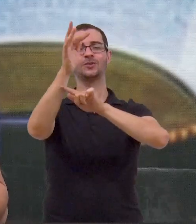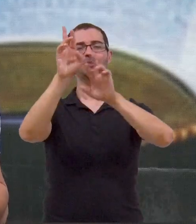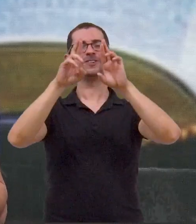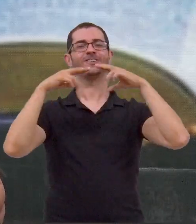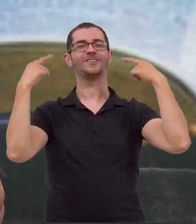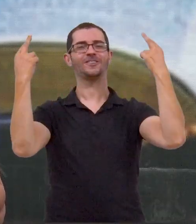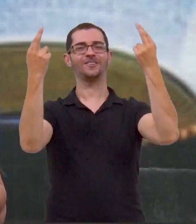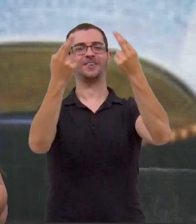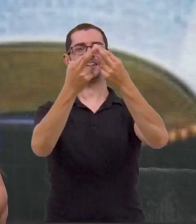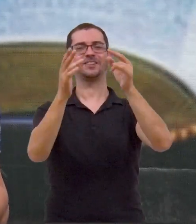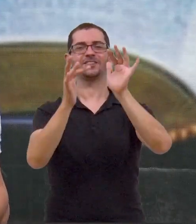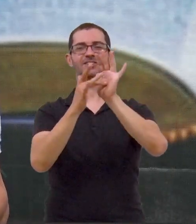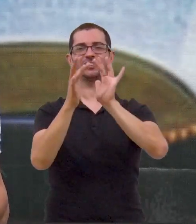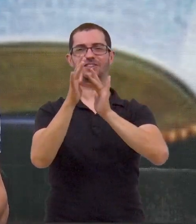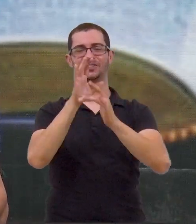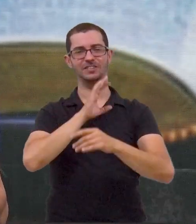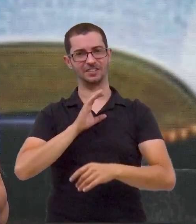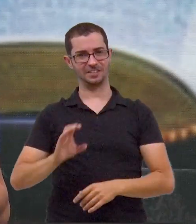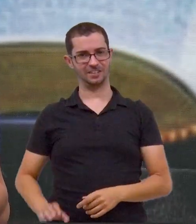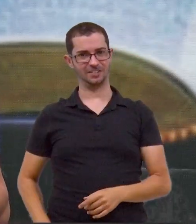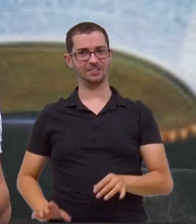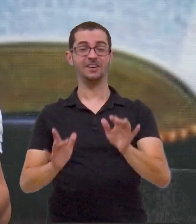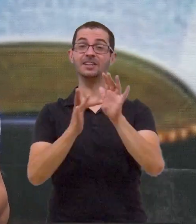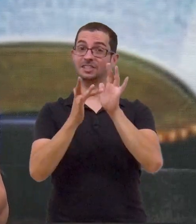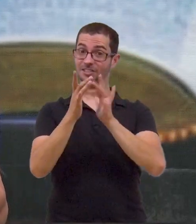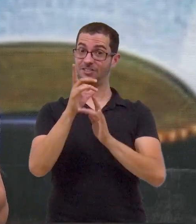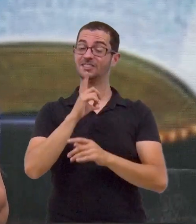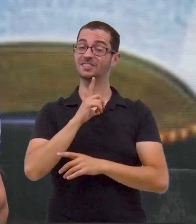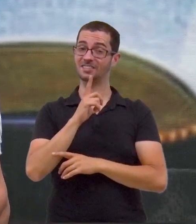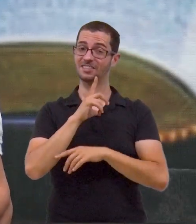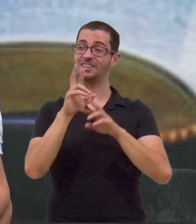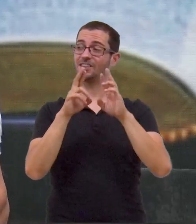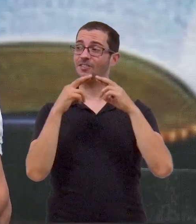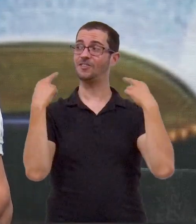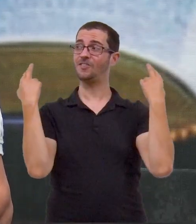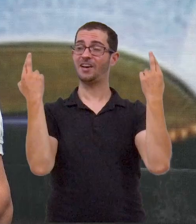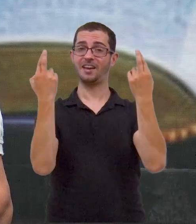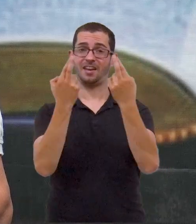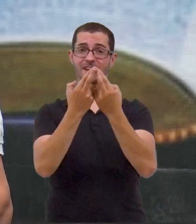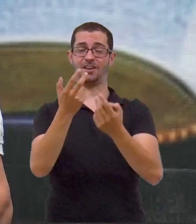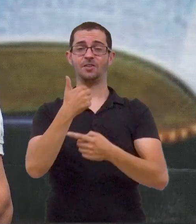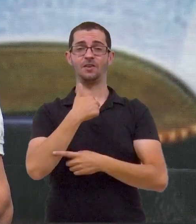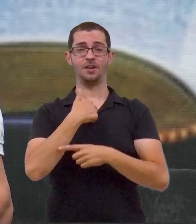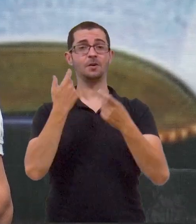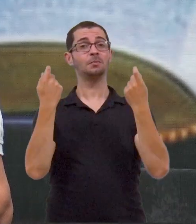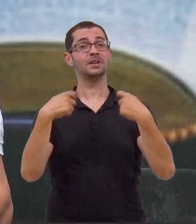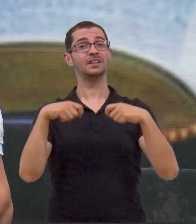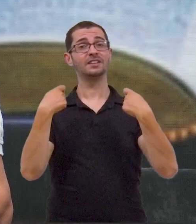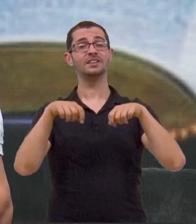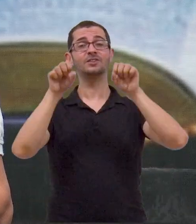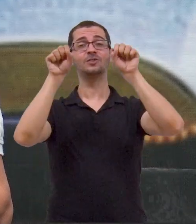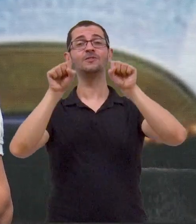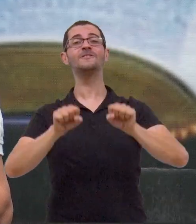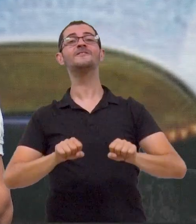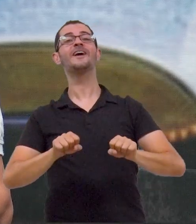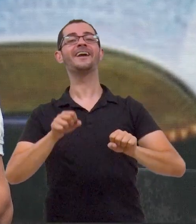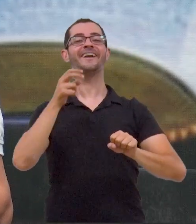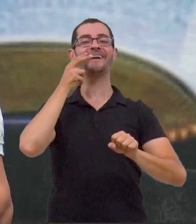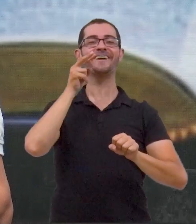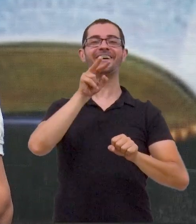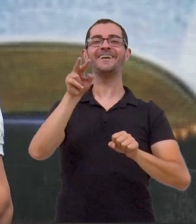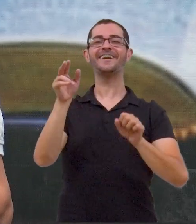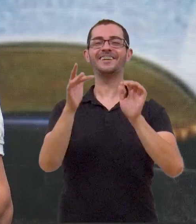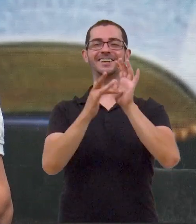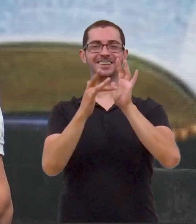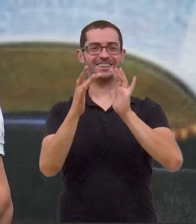Cristo. Jesus tem um reino, eu preciso ver Jesus neste reino. Vamos dar uma olhadinha